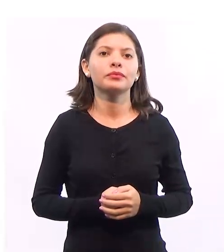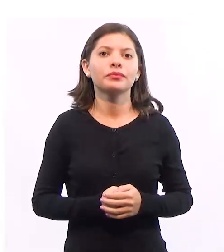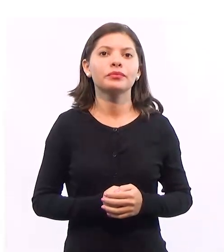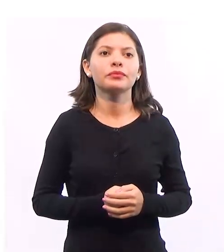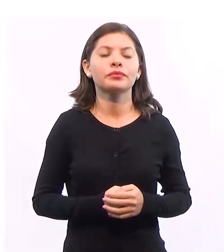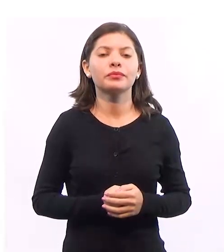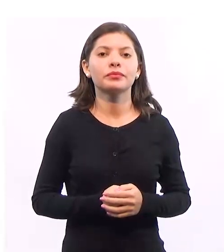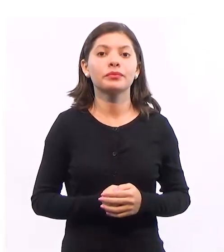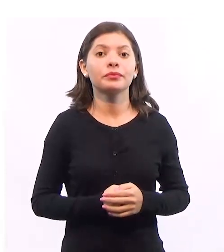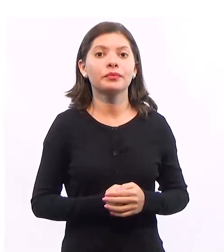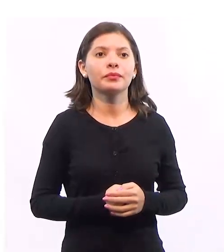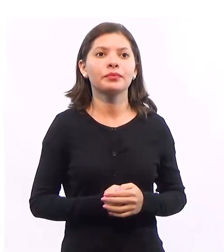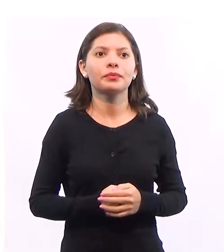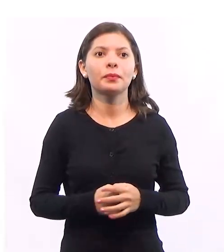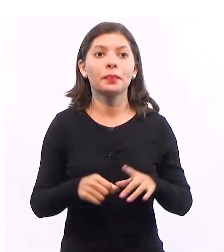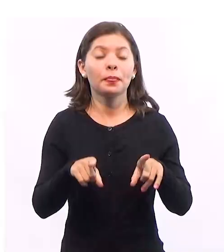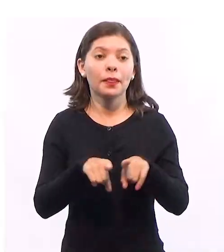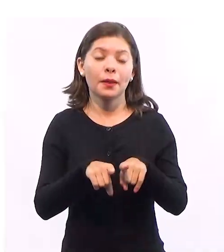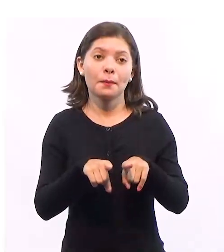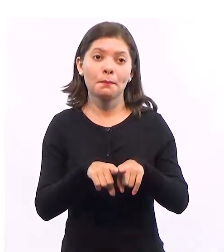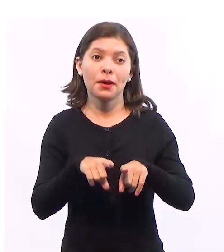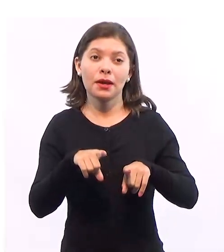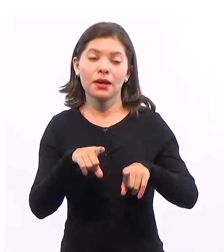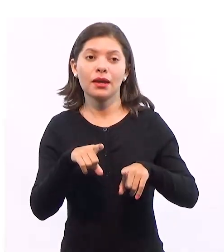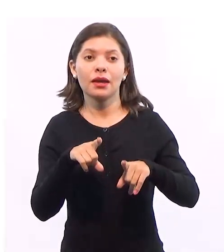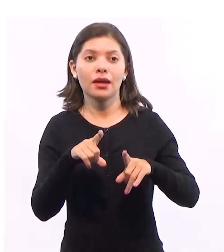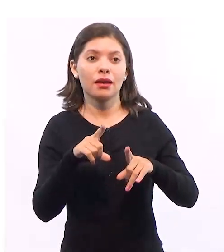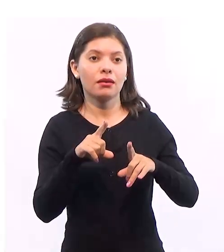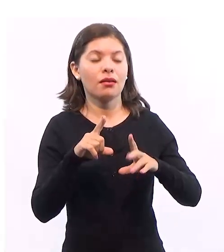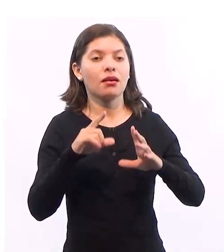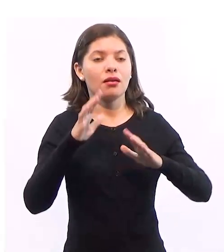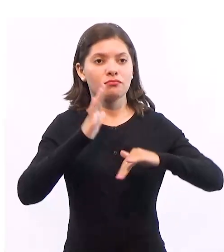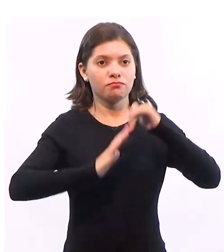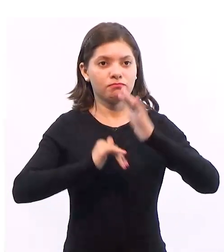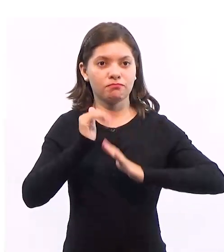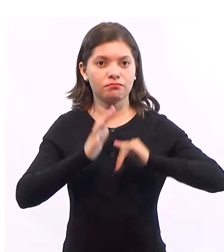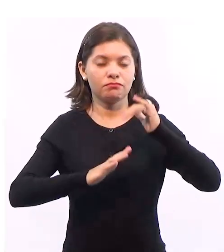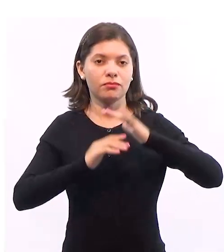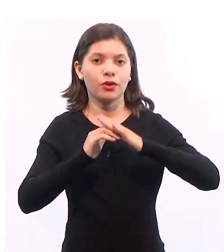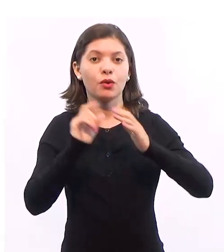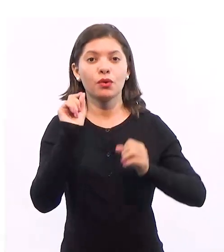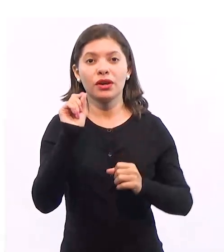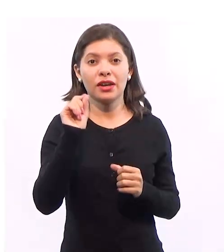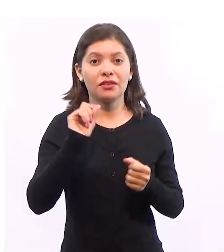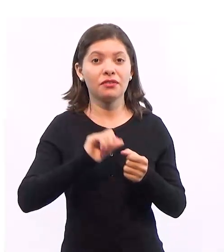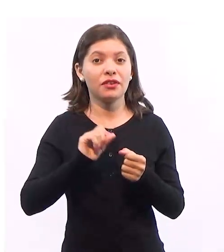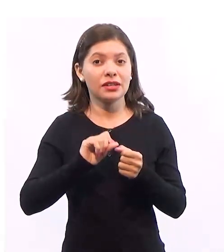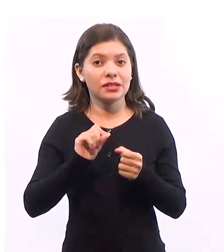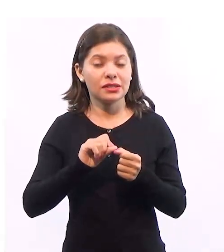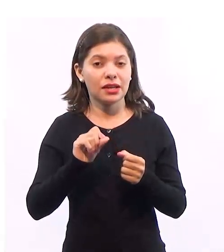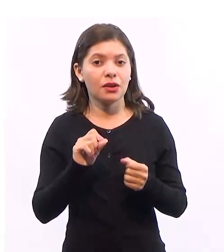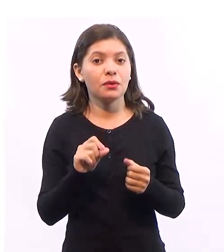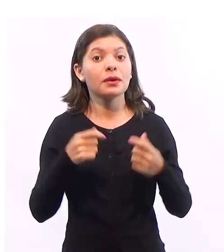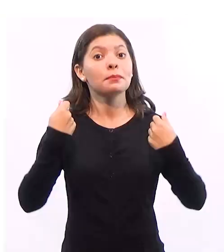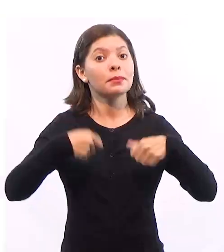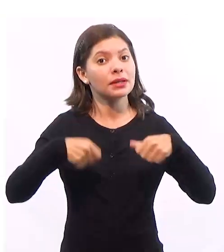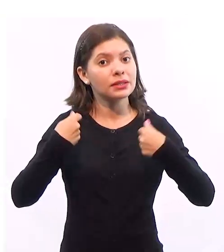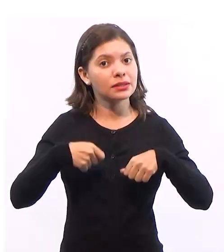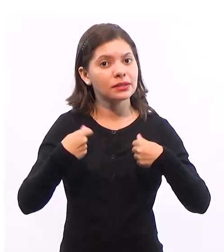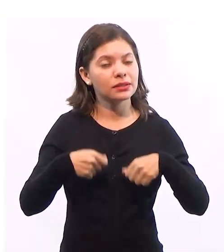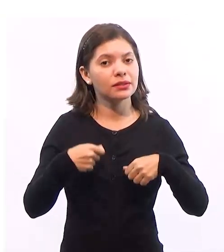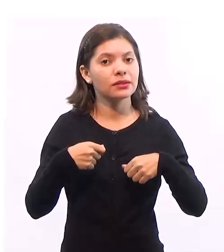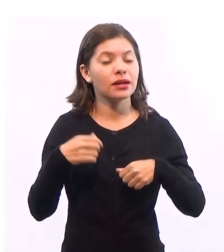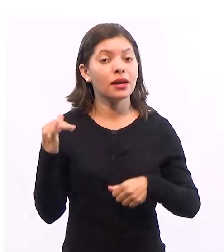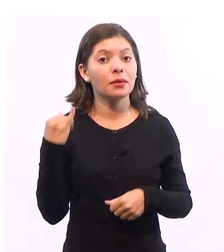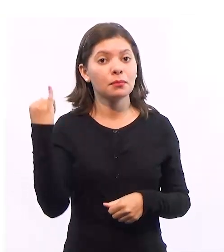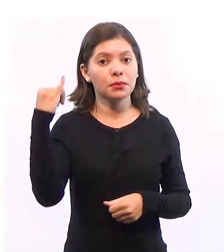o que está sendo feito é realmente o que deveria ser feito. A eficácia, tá? Que consiste em fazer aquilo que